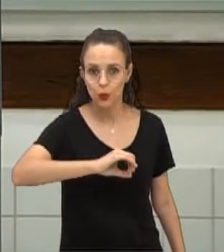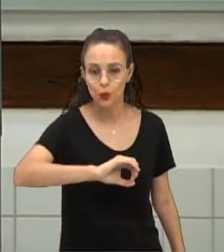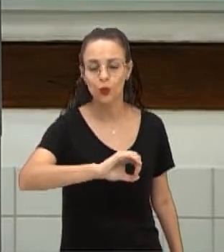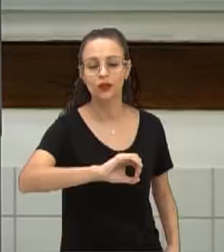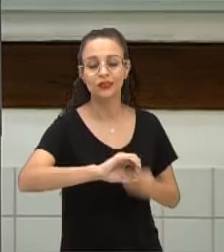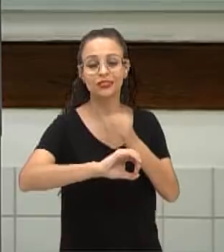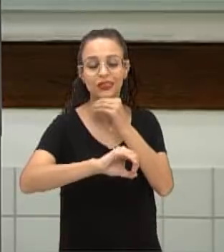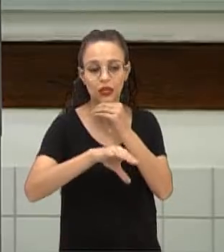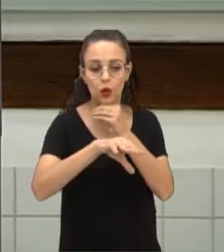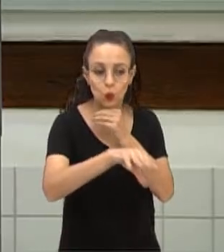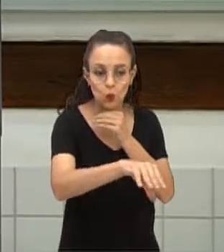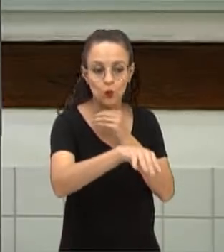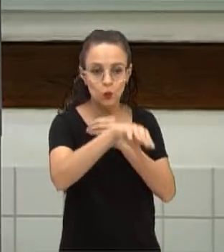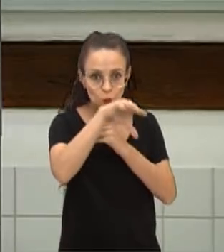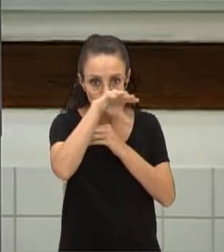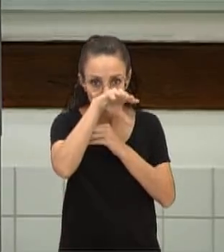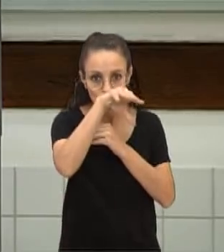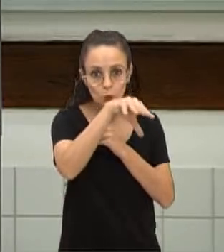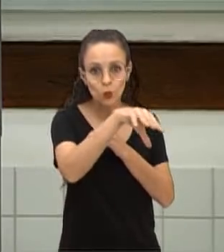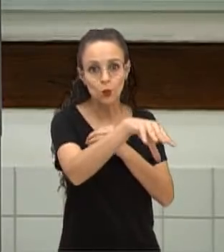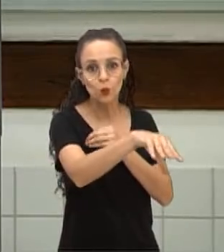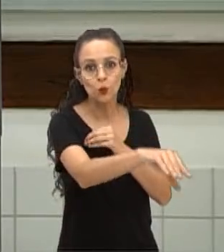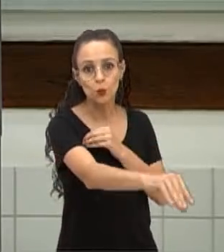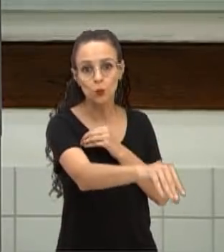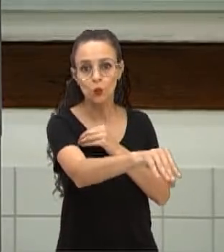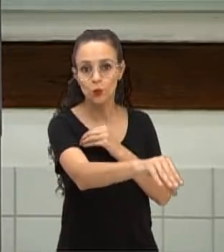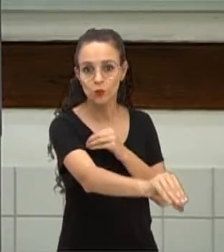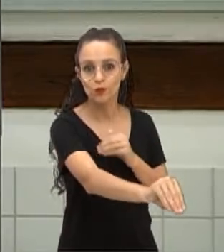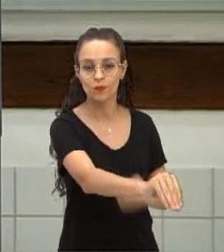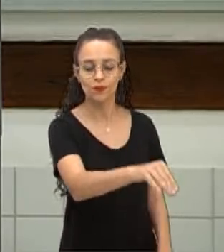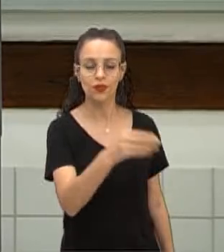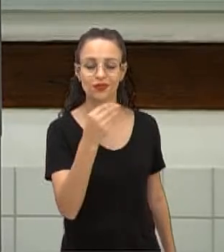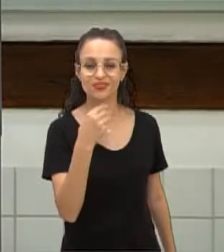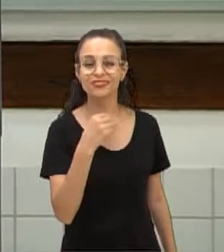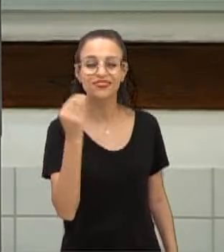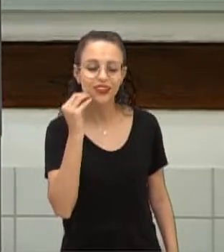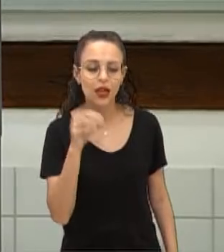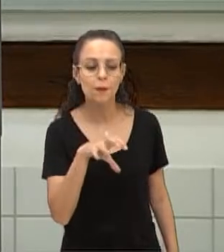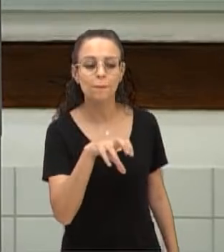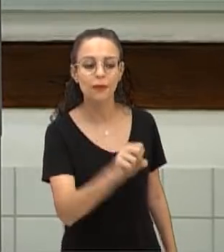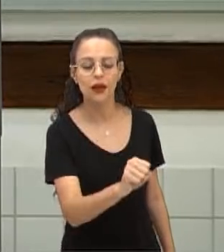poder chegar, alcançar as formigas que estavam mais lá